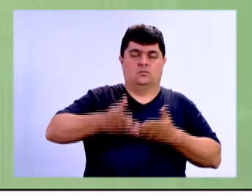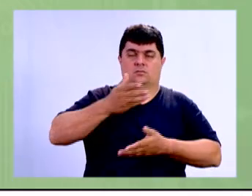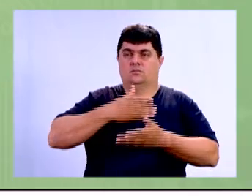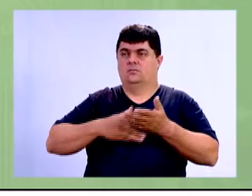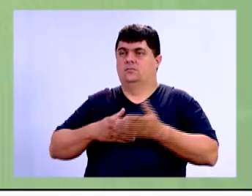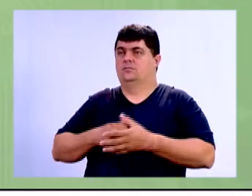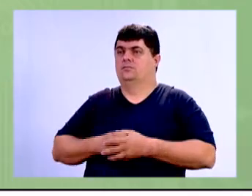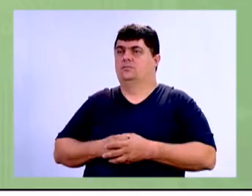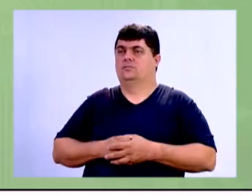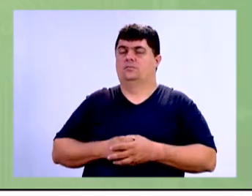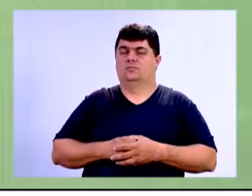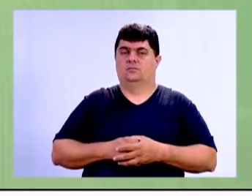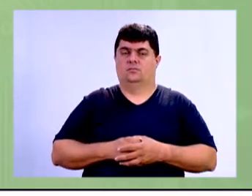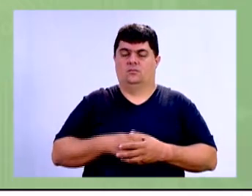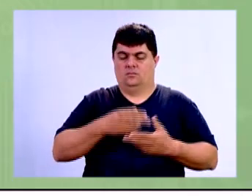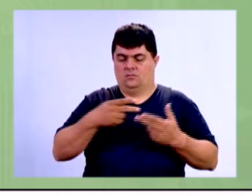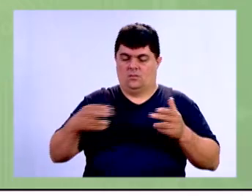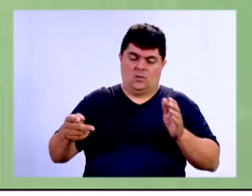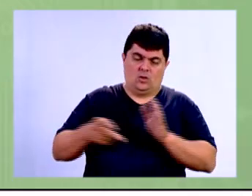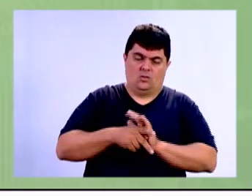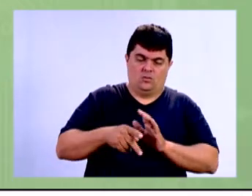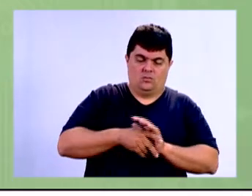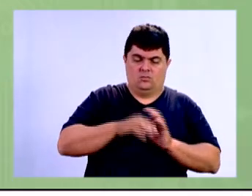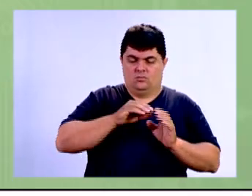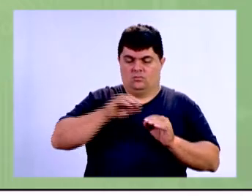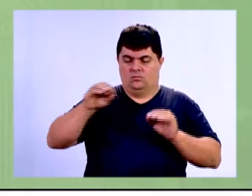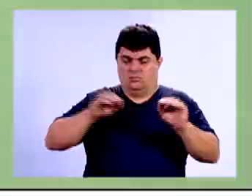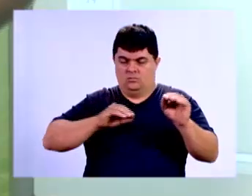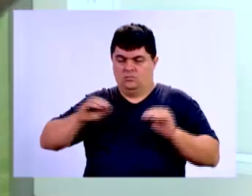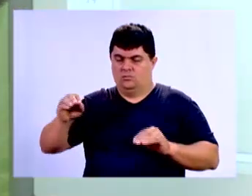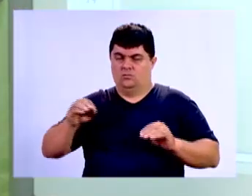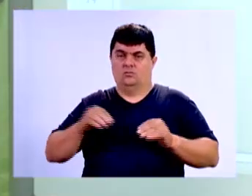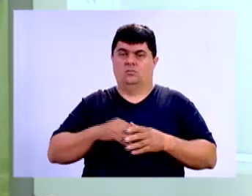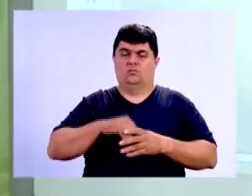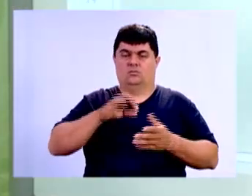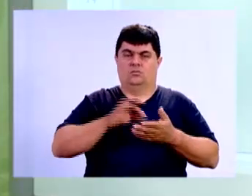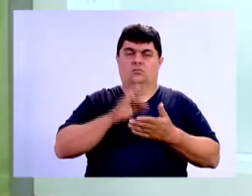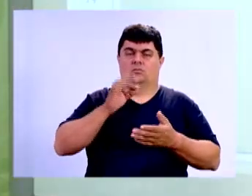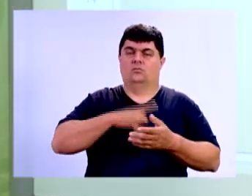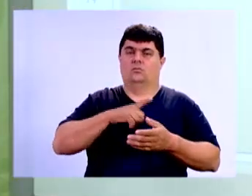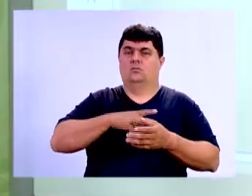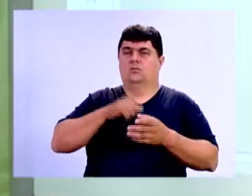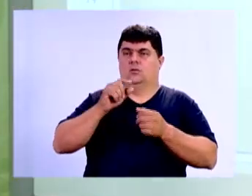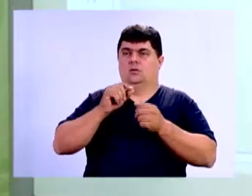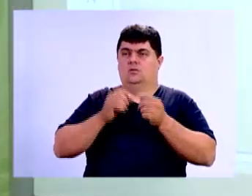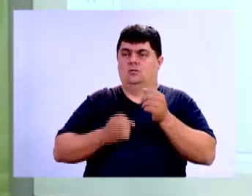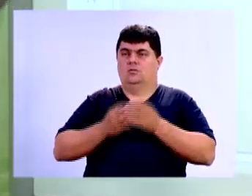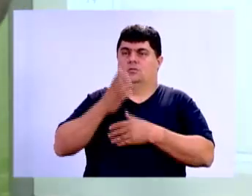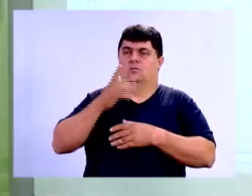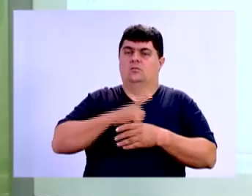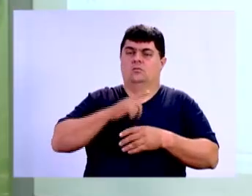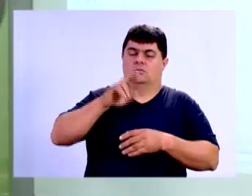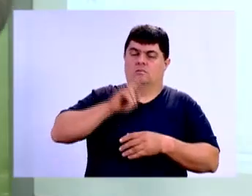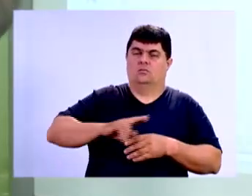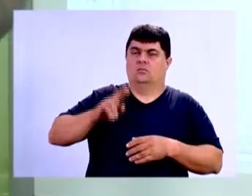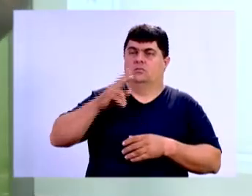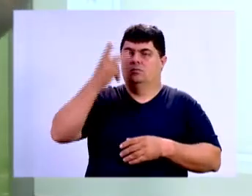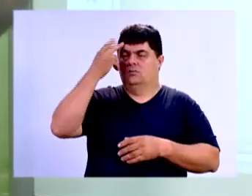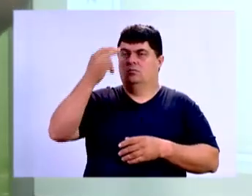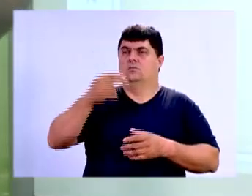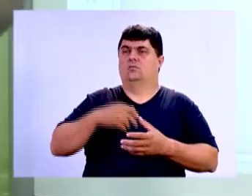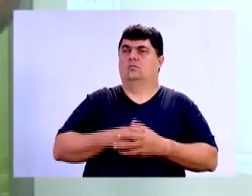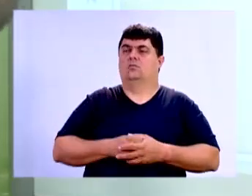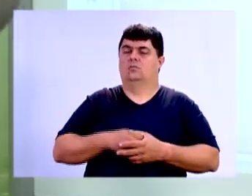navegar nos objetos de uma coleção de objetos. Então, no Java, você precisa criar uma interface, usar essa interface iterator, onde